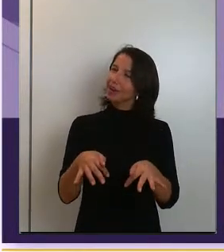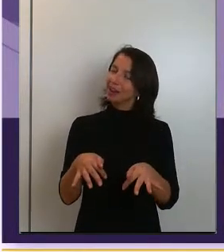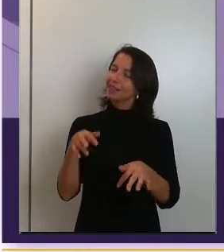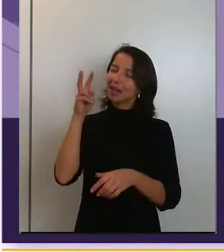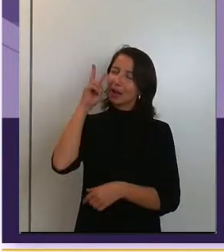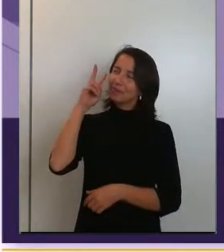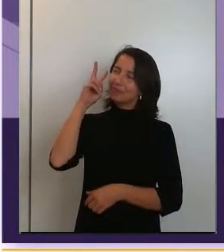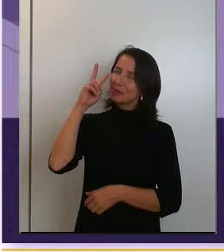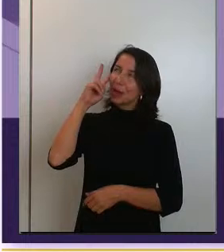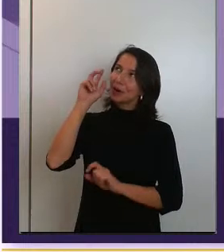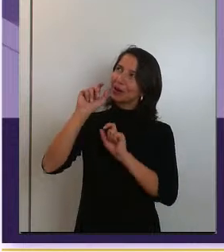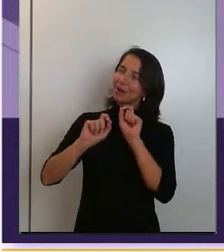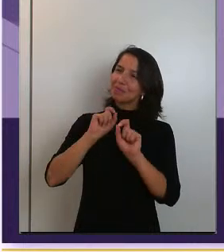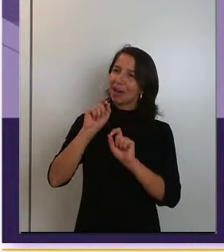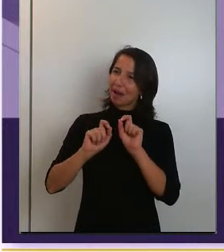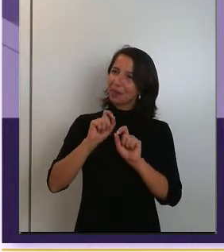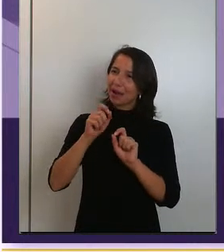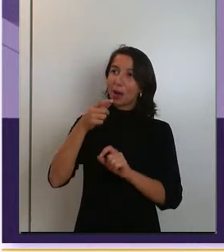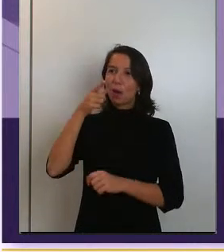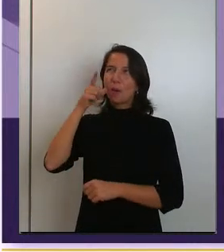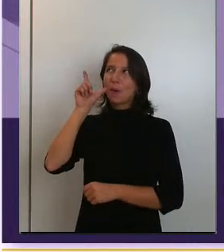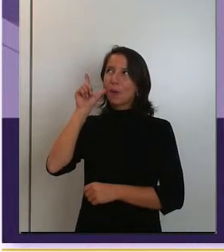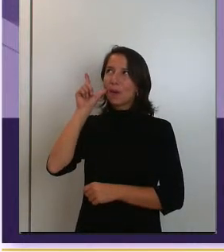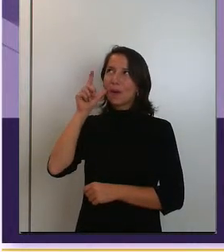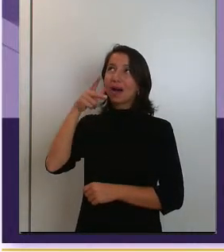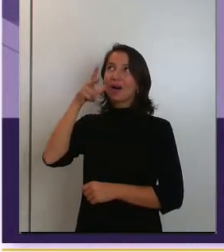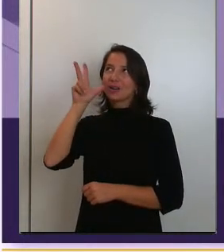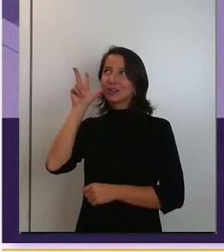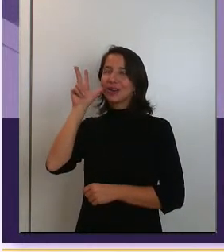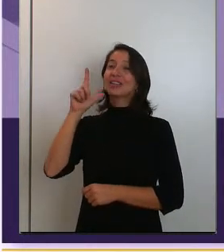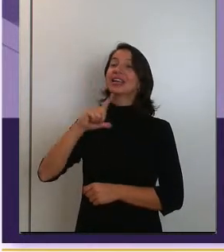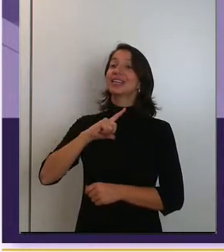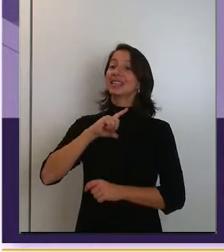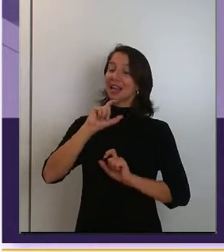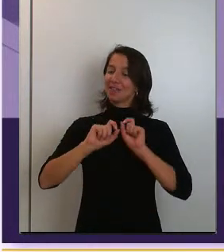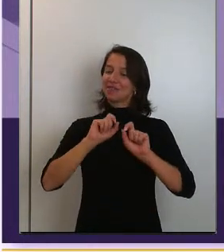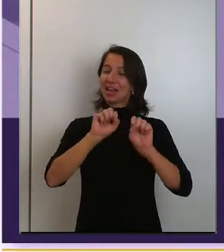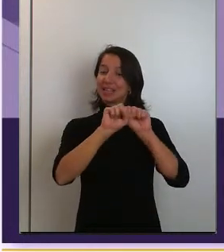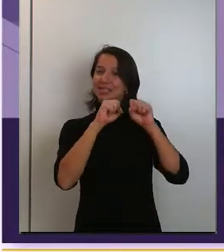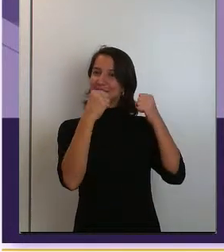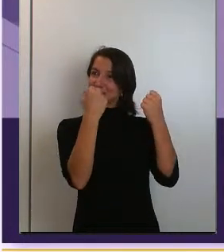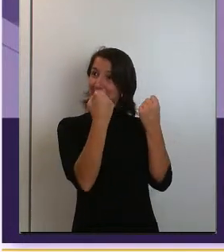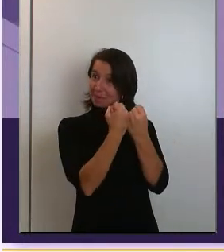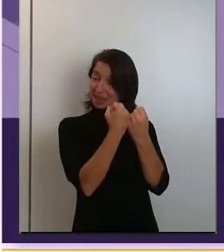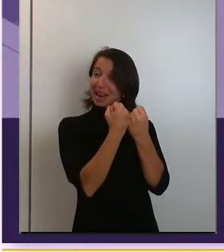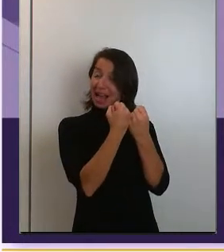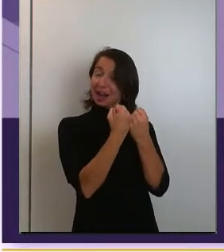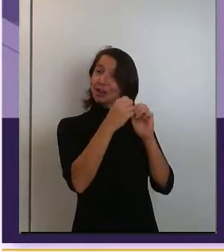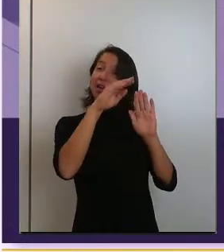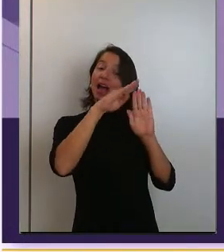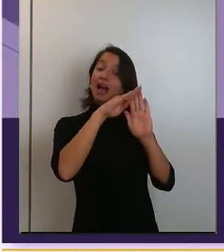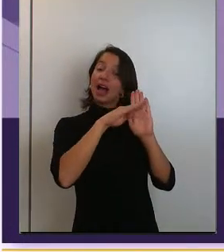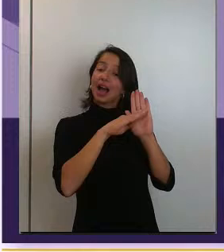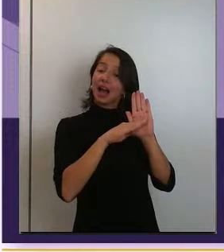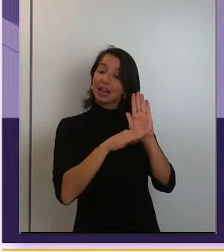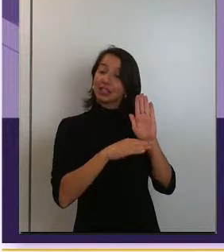ontem ou anteontem foi feito um seminário no MPT sobre a Agenda 2030 da ONU. né? E a Agenda 2030 da ONU, ela trata do